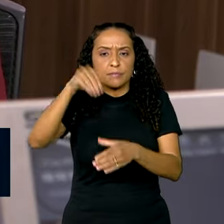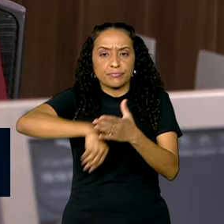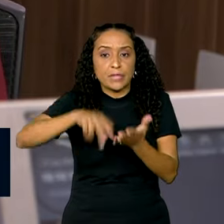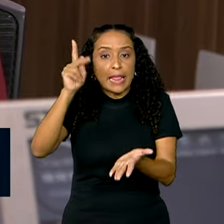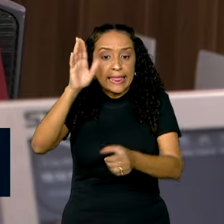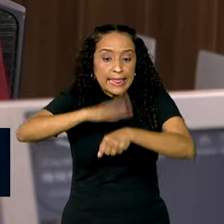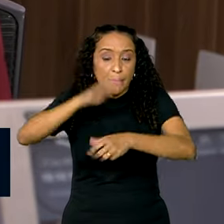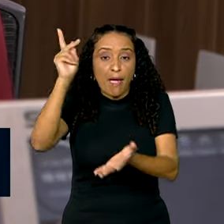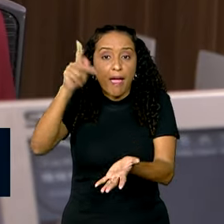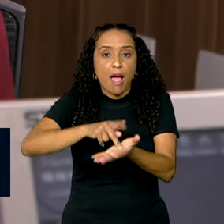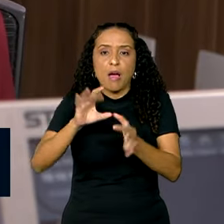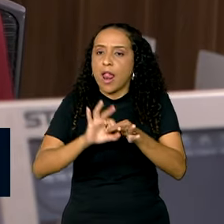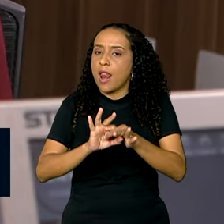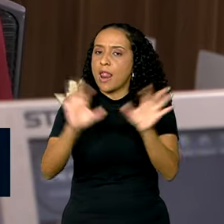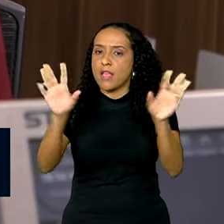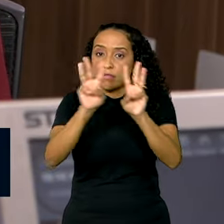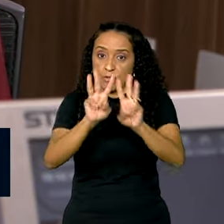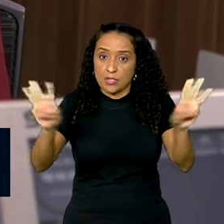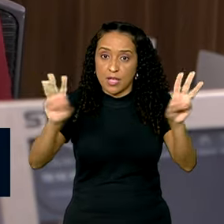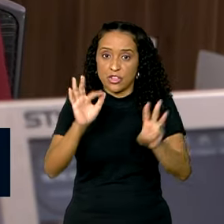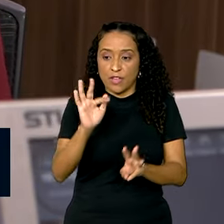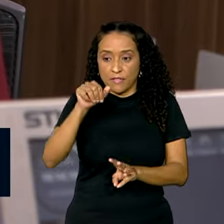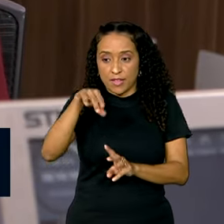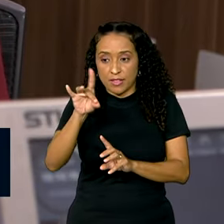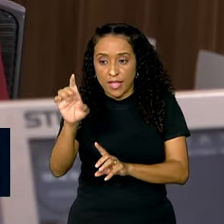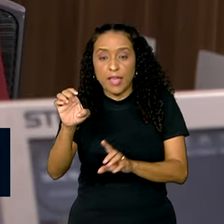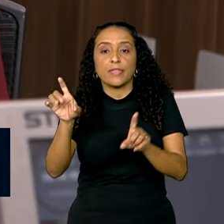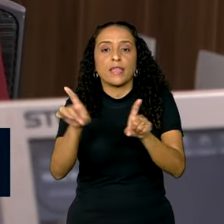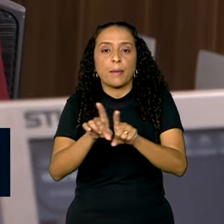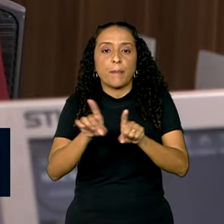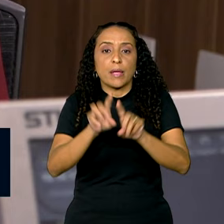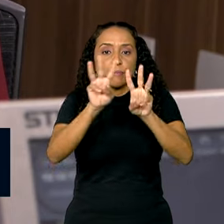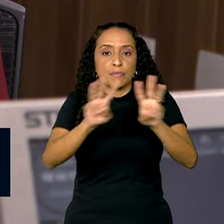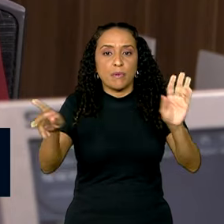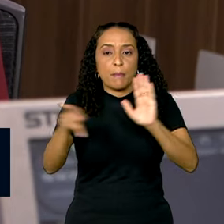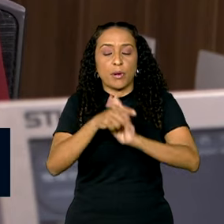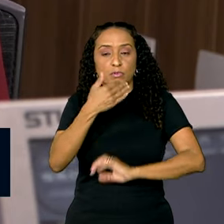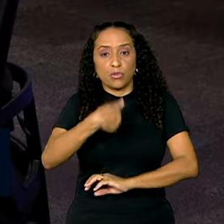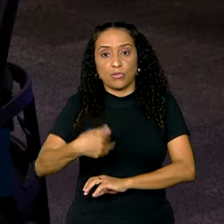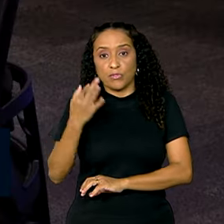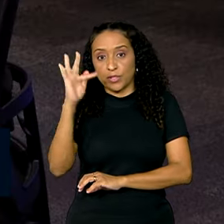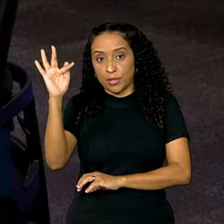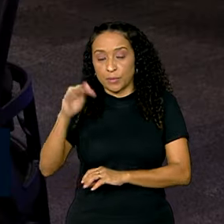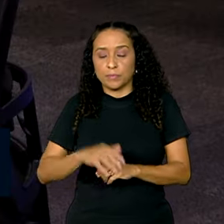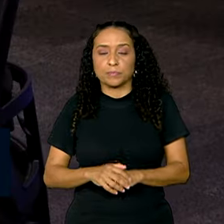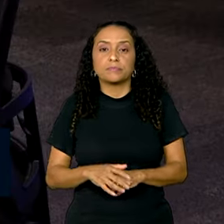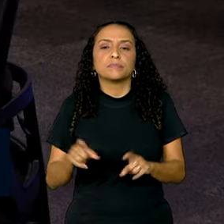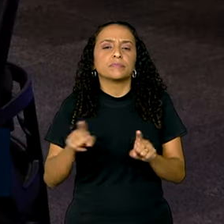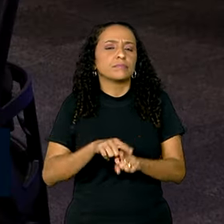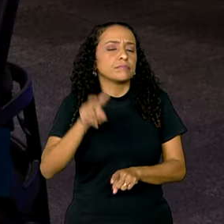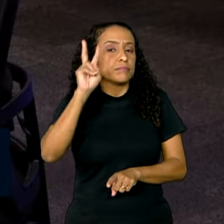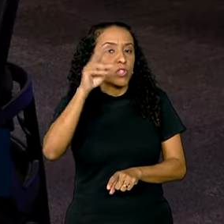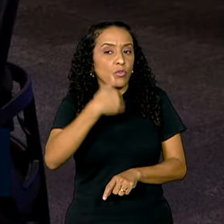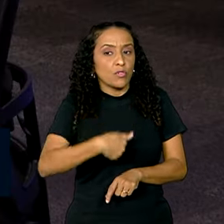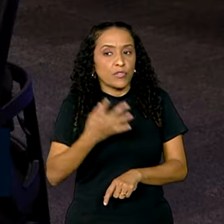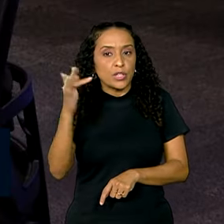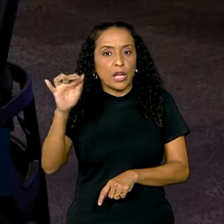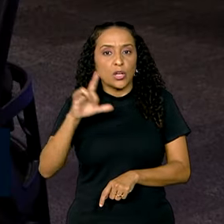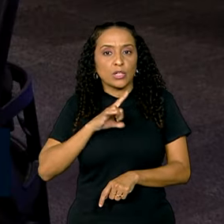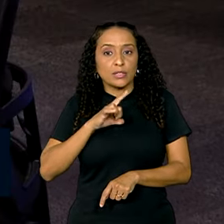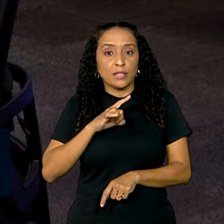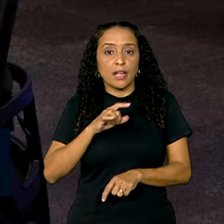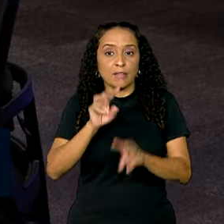é disponibilizado tanto no site do fnd quanto no portal de Publicidade do próprio governo federal é lembrando também que o governo federal tem o